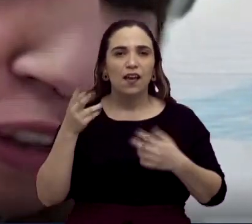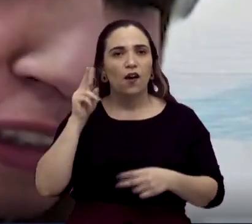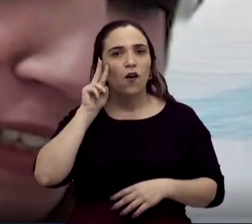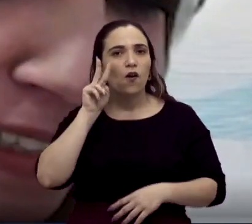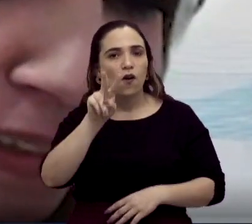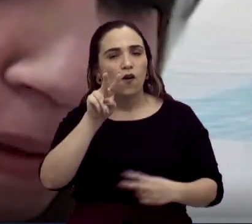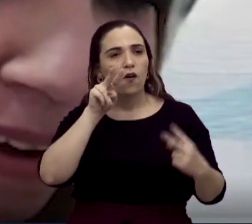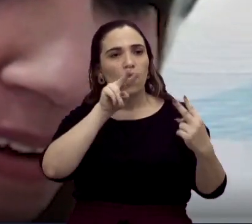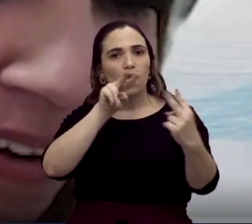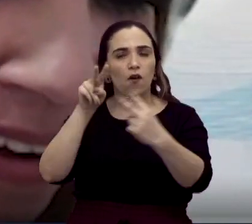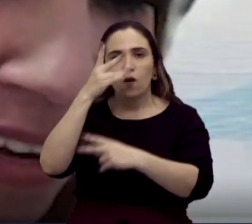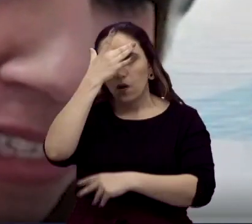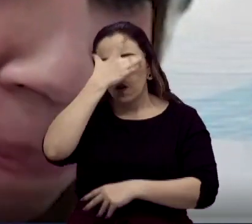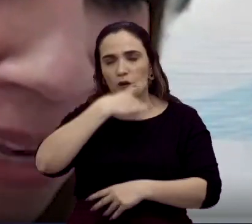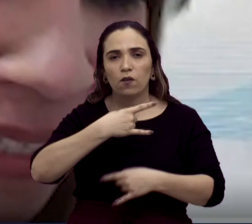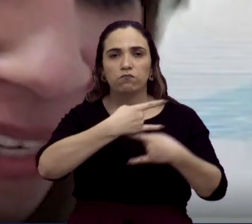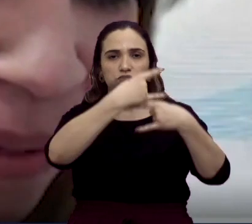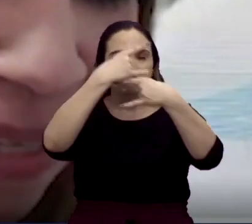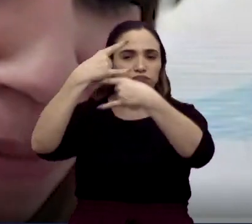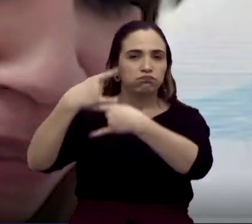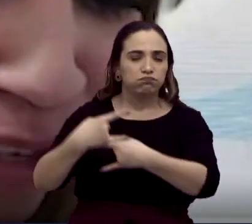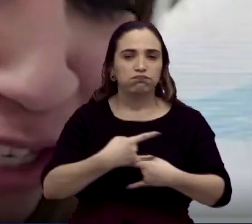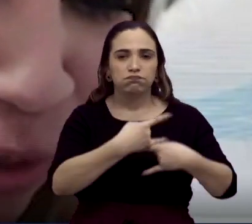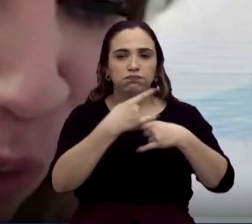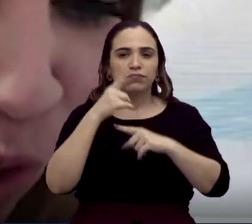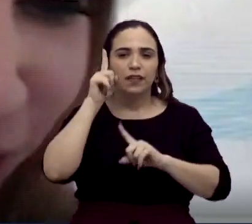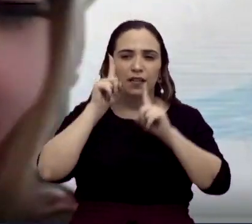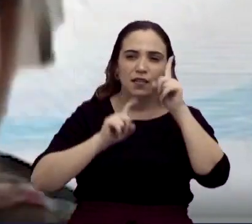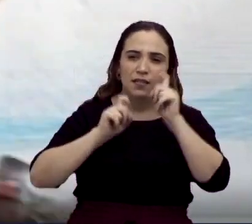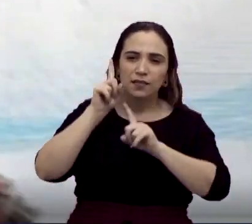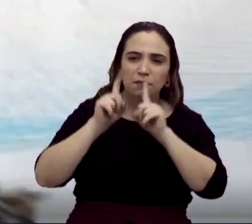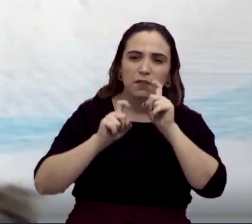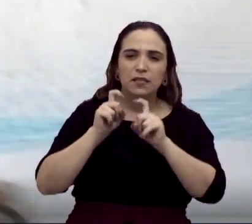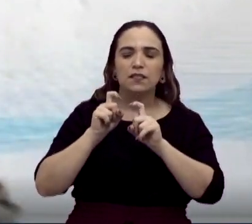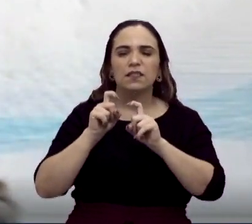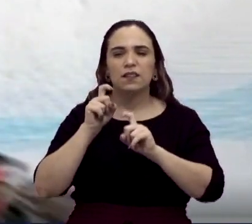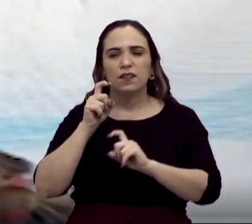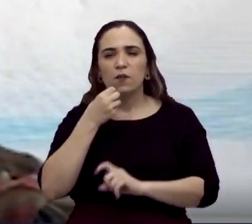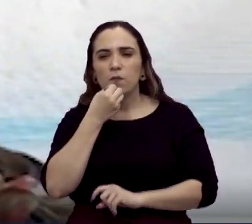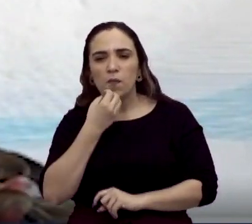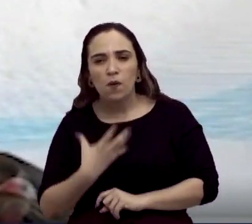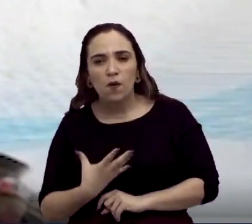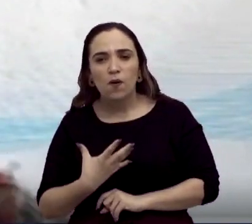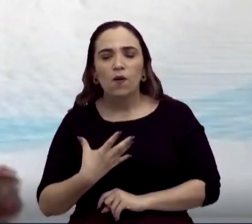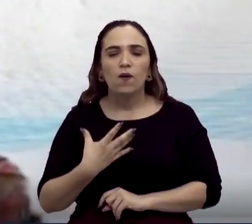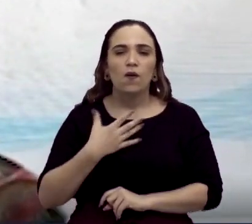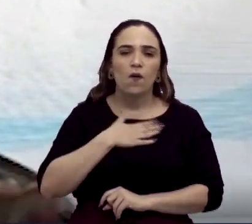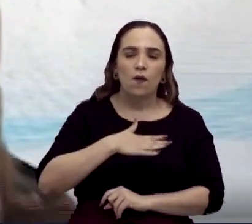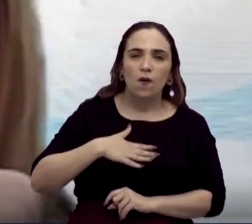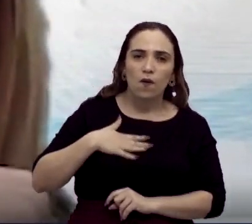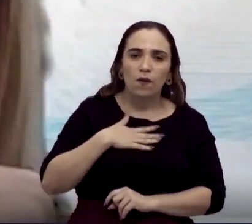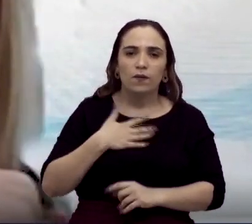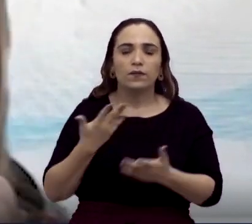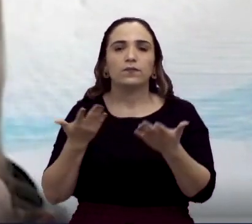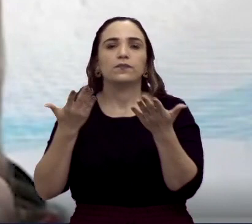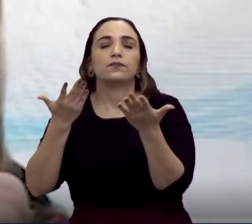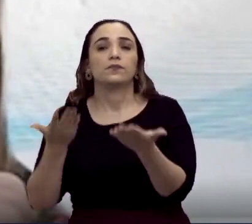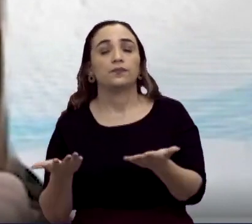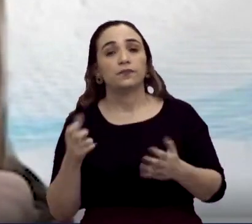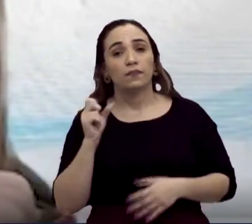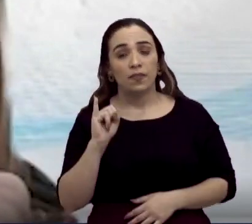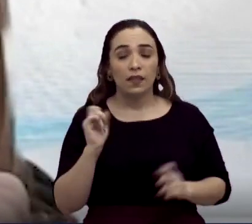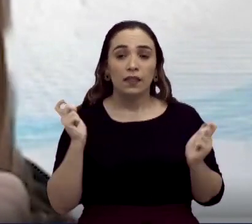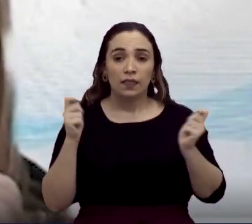rosto de vocês, para expressão, saber se vocês estão gostando, se não estão. Então, é um bom termômetro. Então, quem